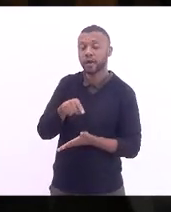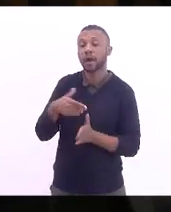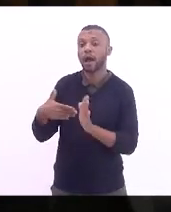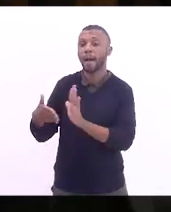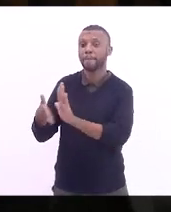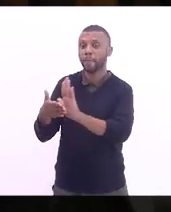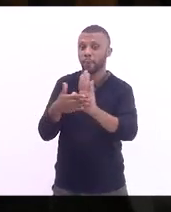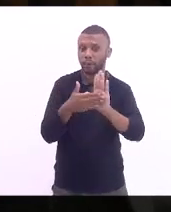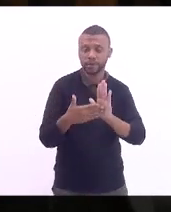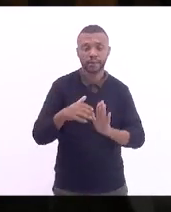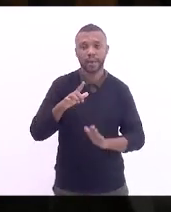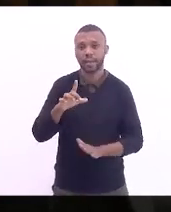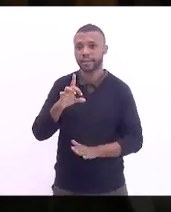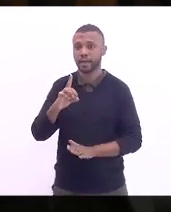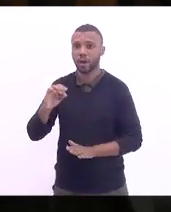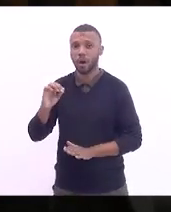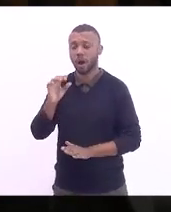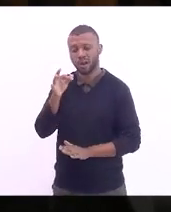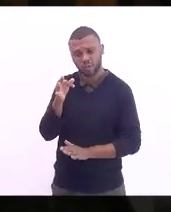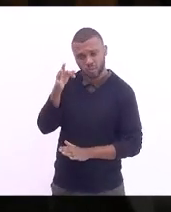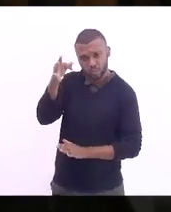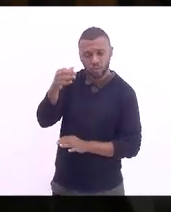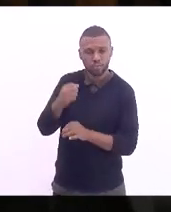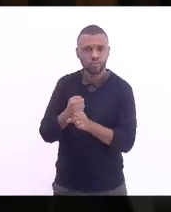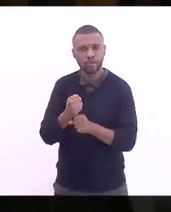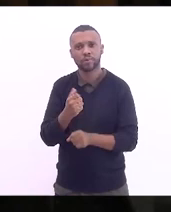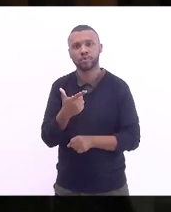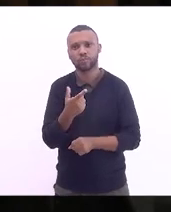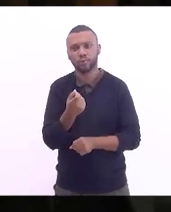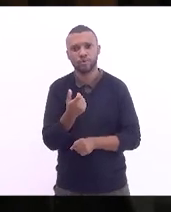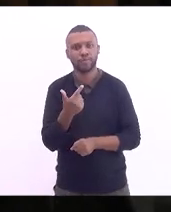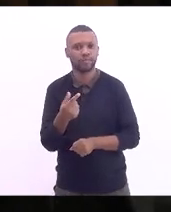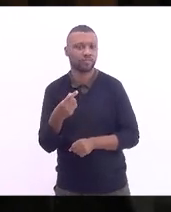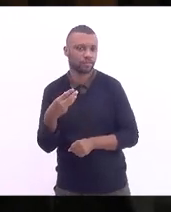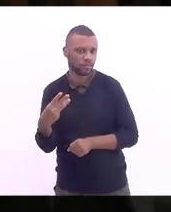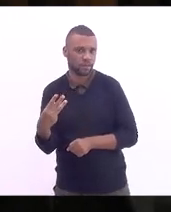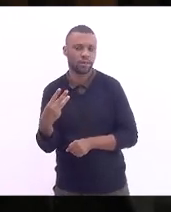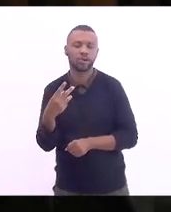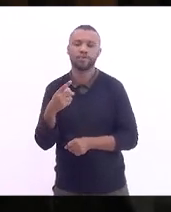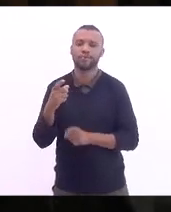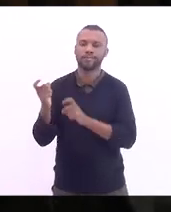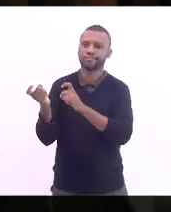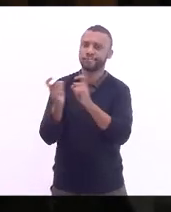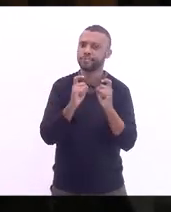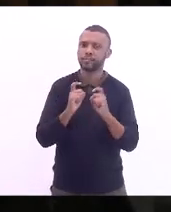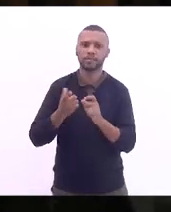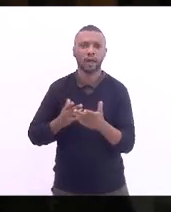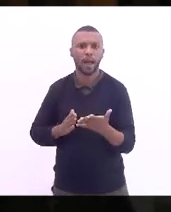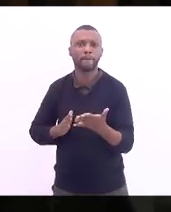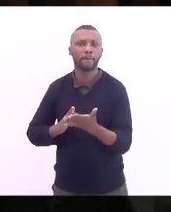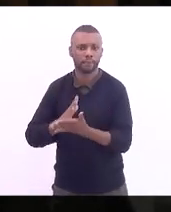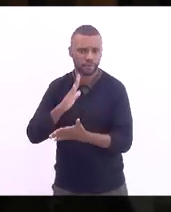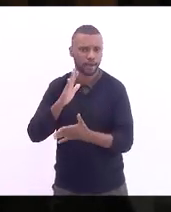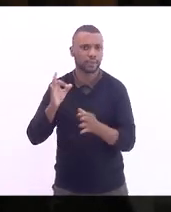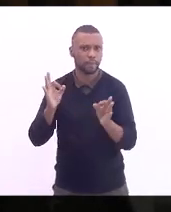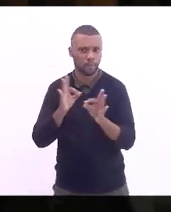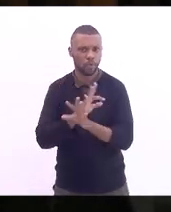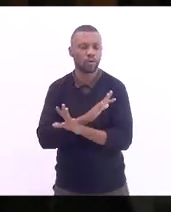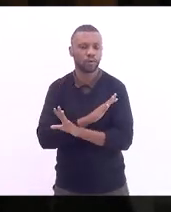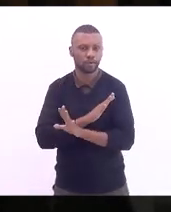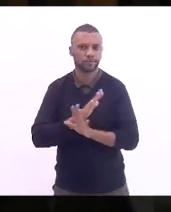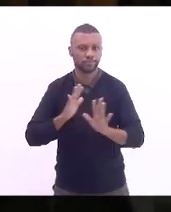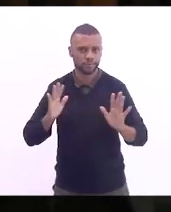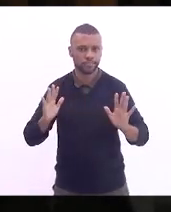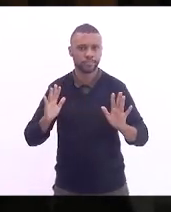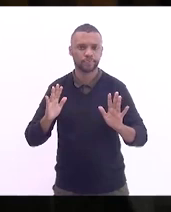proposta dldo para 2023 e foi aprovada na aprovada com